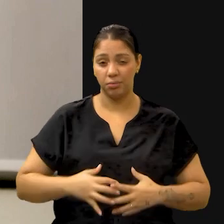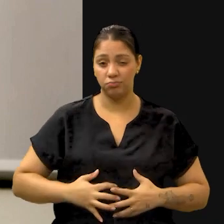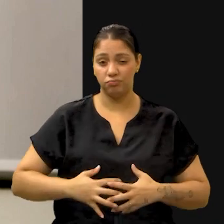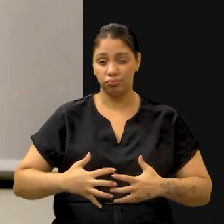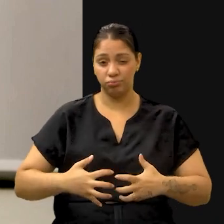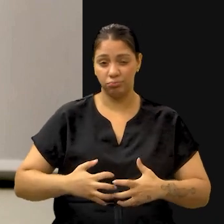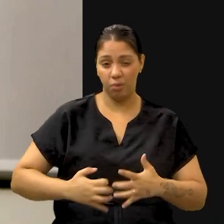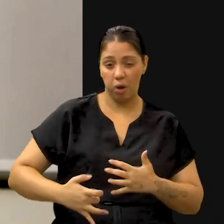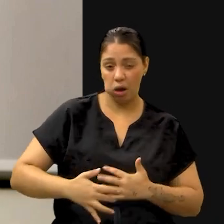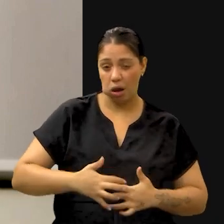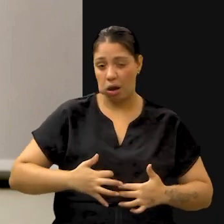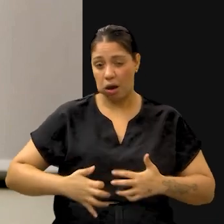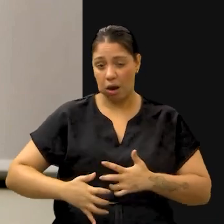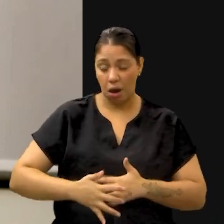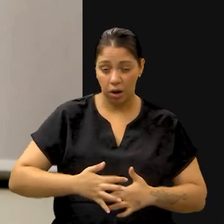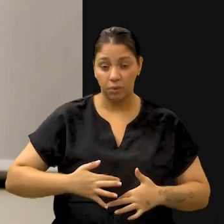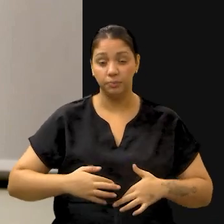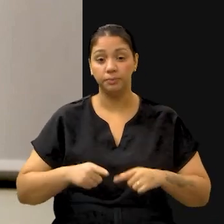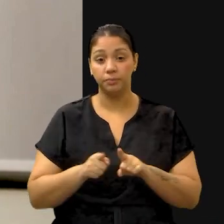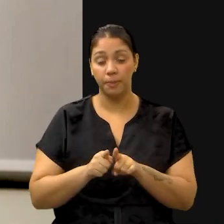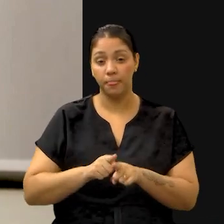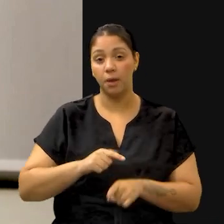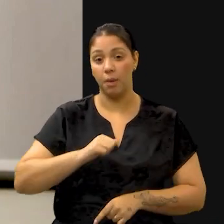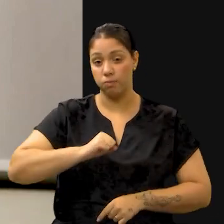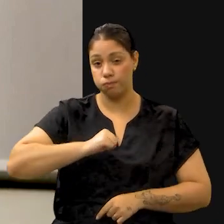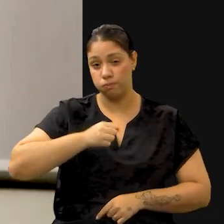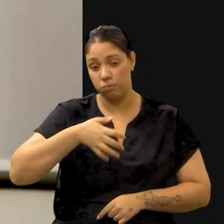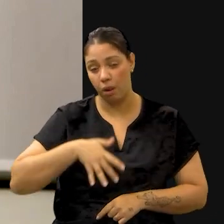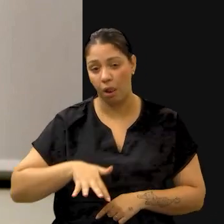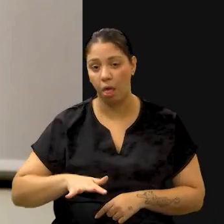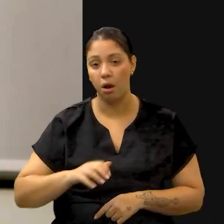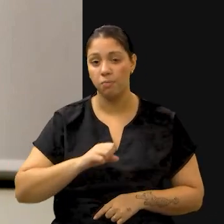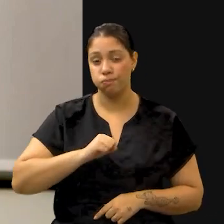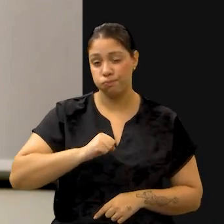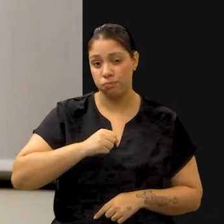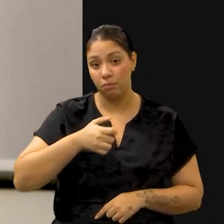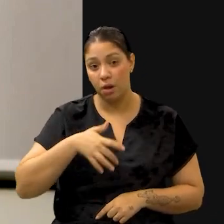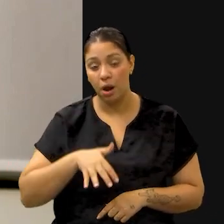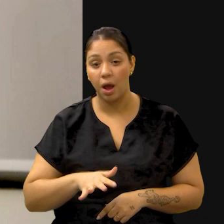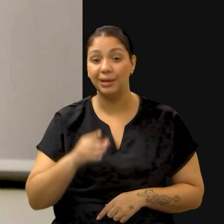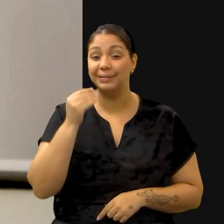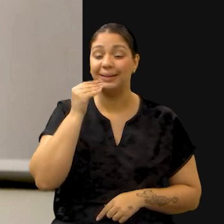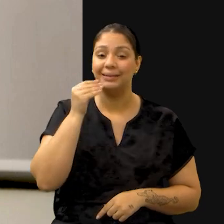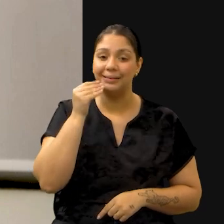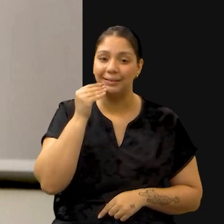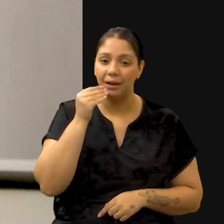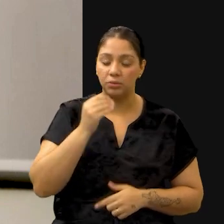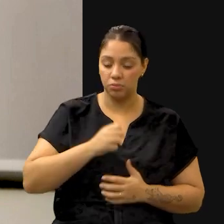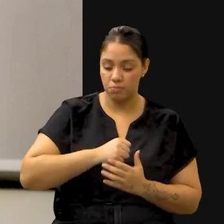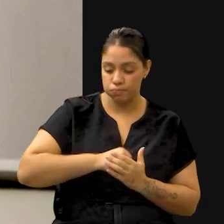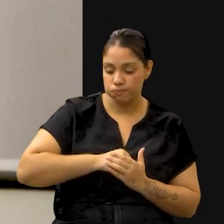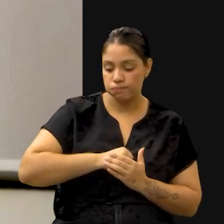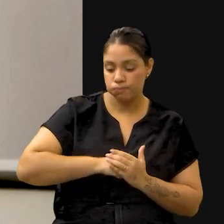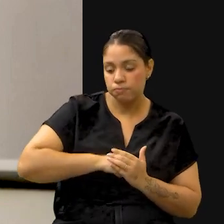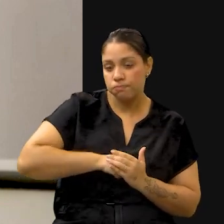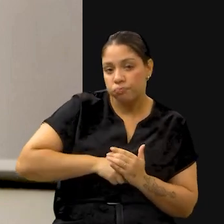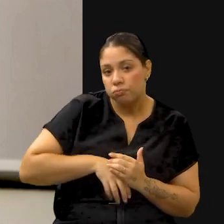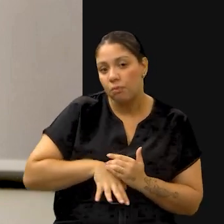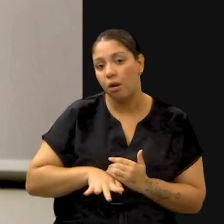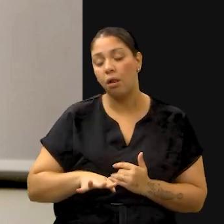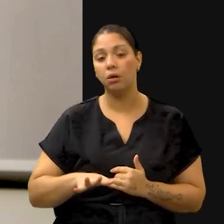de gases, pode ter até a diarreia como um movimento de tentativa de expulsão do conteúdo fecal que está sendo